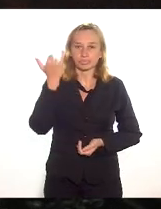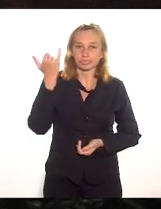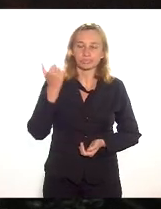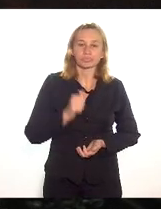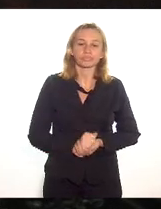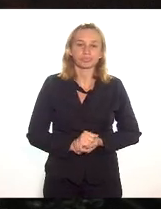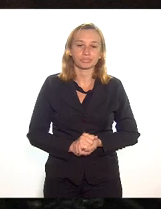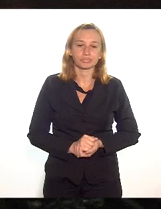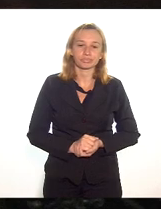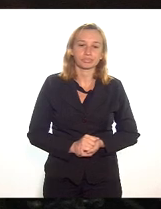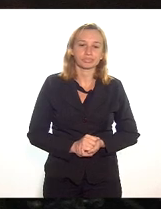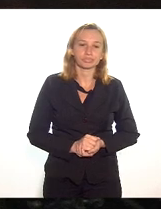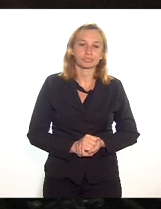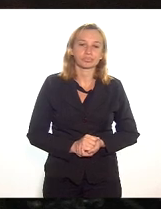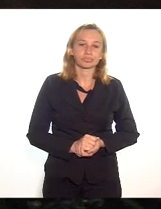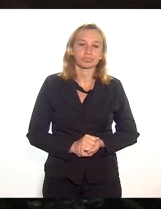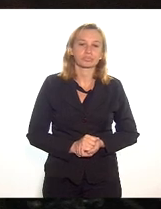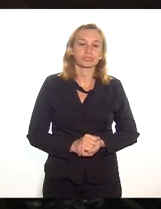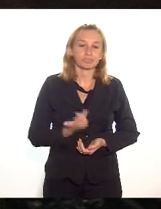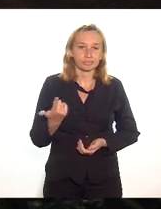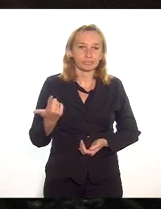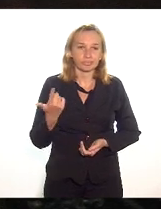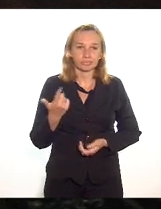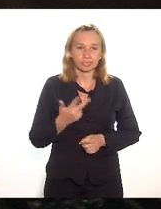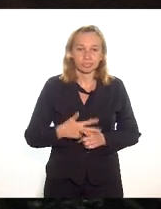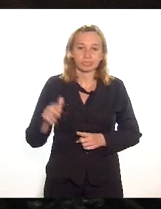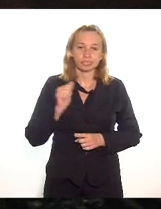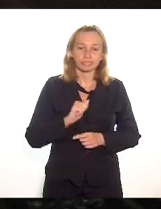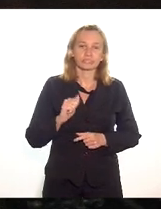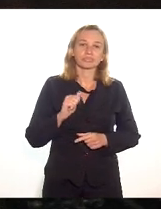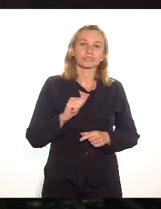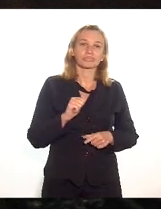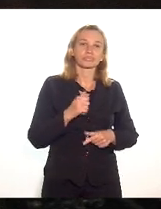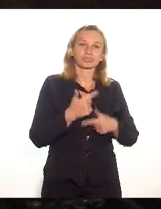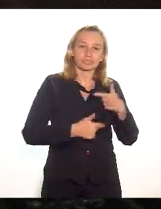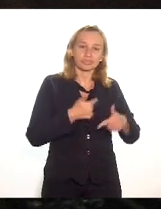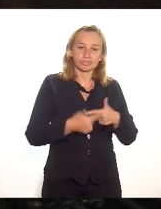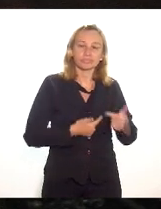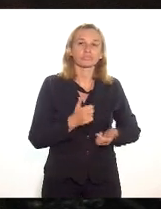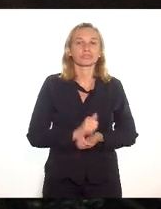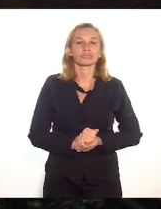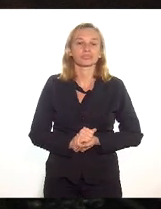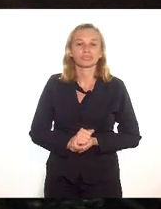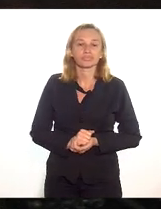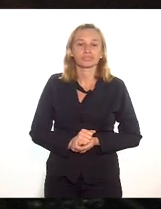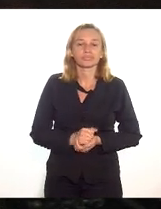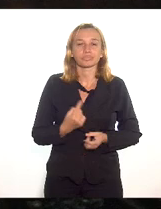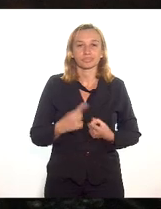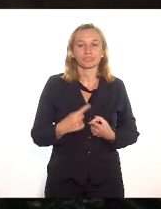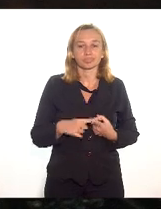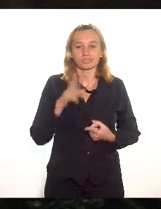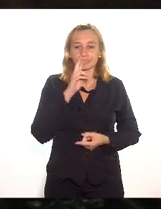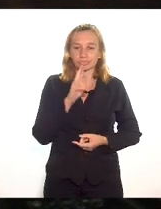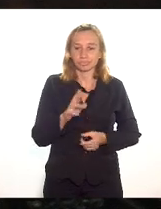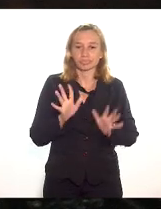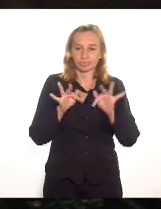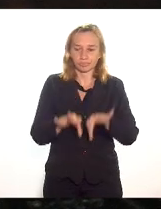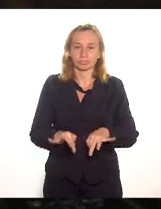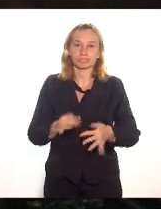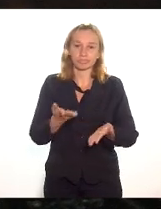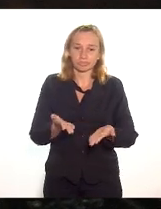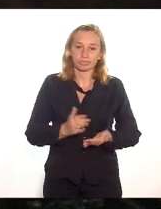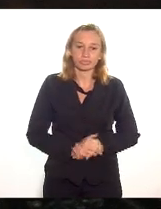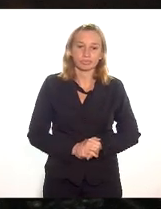gente travar essa luta que a gente ganhou hoje. A gente ganhou a batalha, mas a gente não ganhou a guerra. Porque o resultado final já está